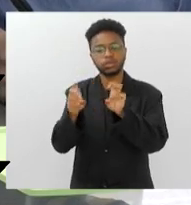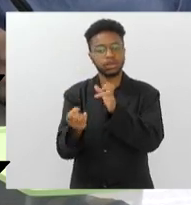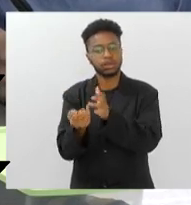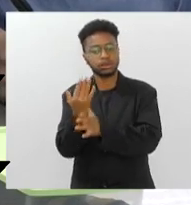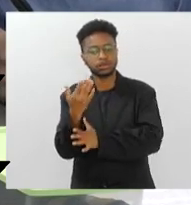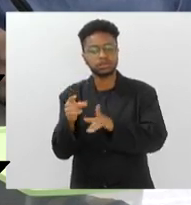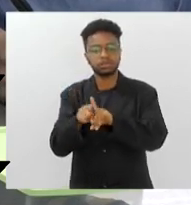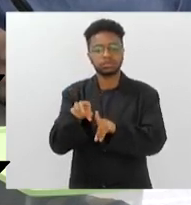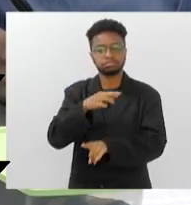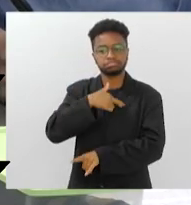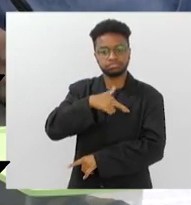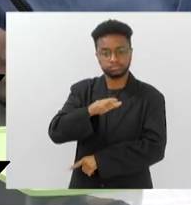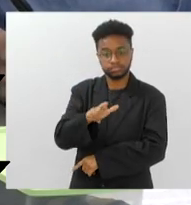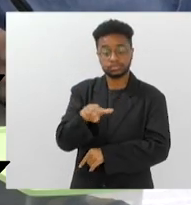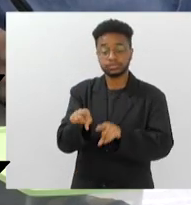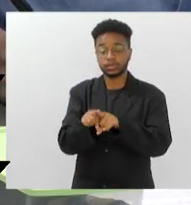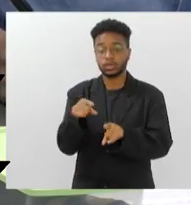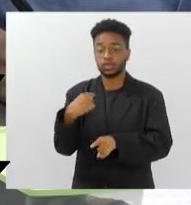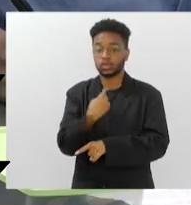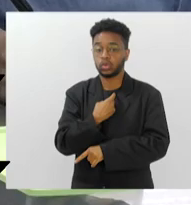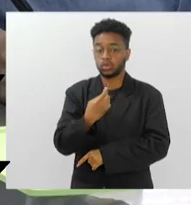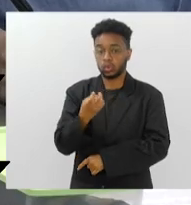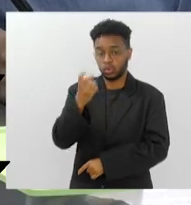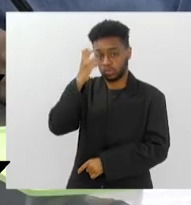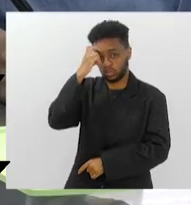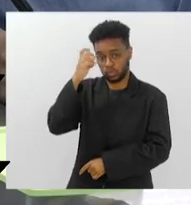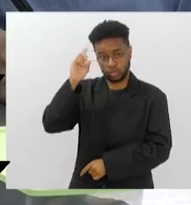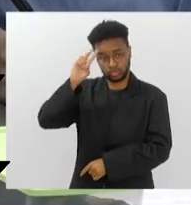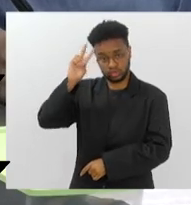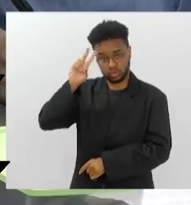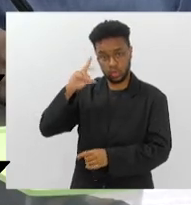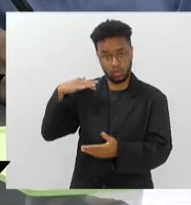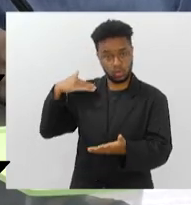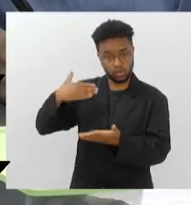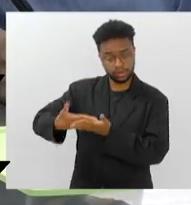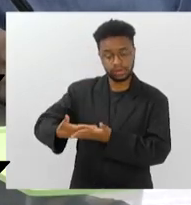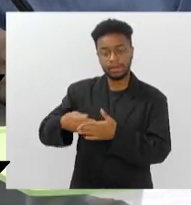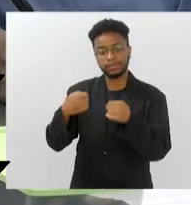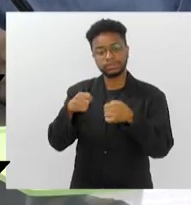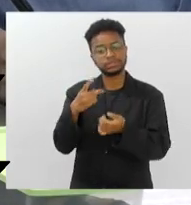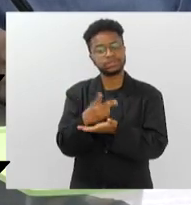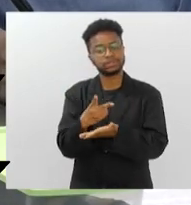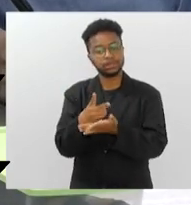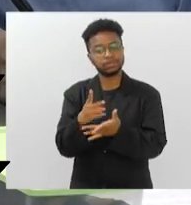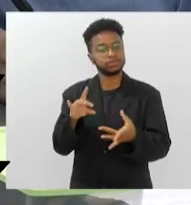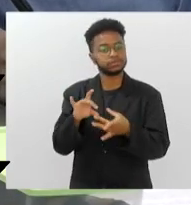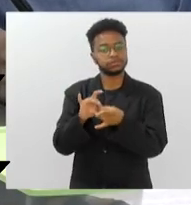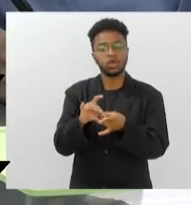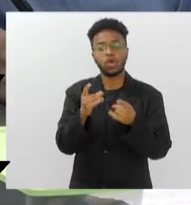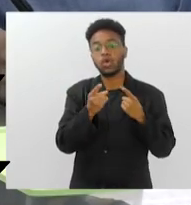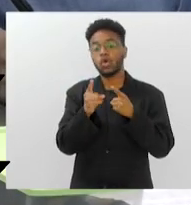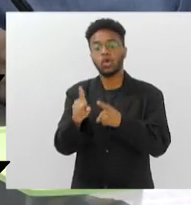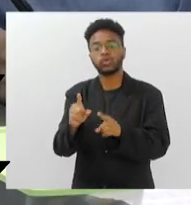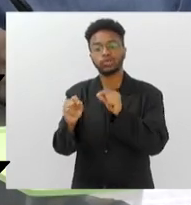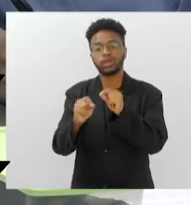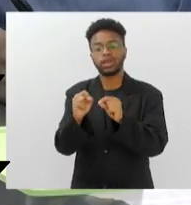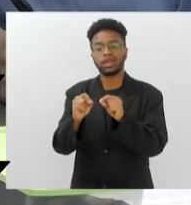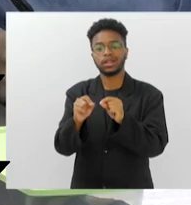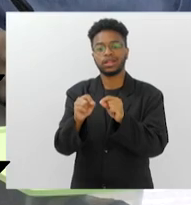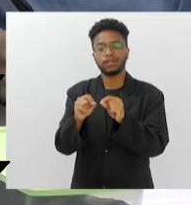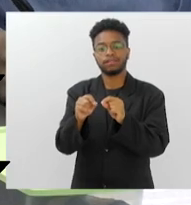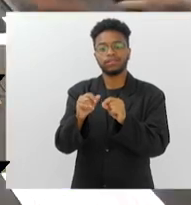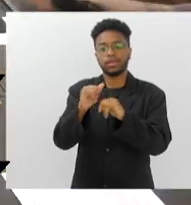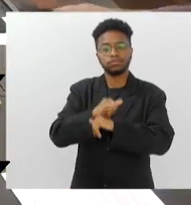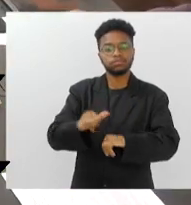religiosidade e a nossa cultura histórica que tem que ser sempre realimentada contra o negacionismo isso é pura cultura